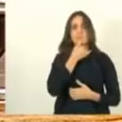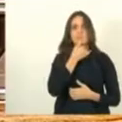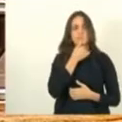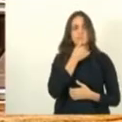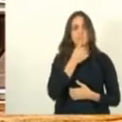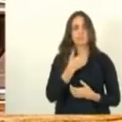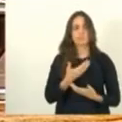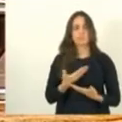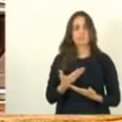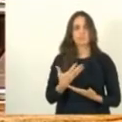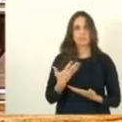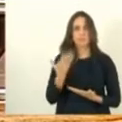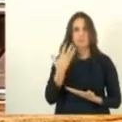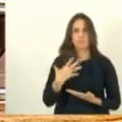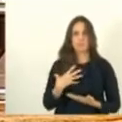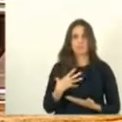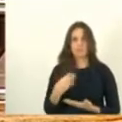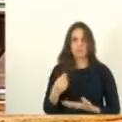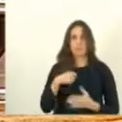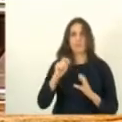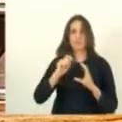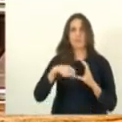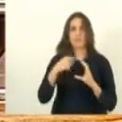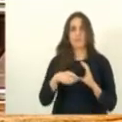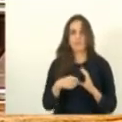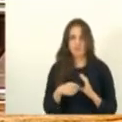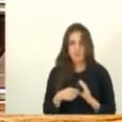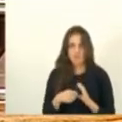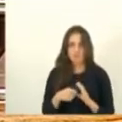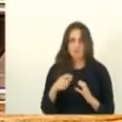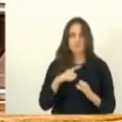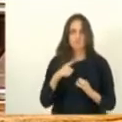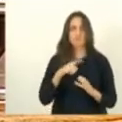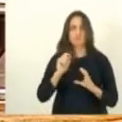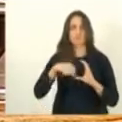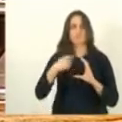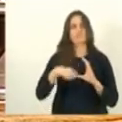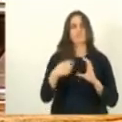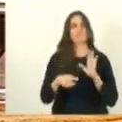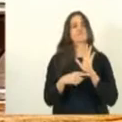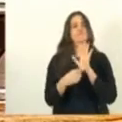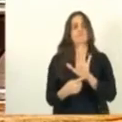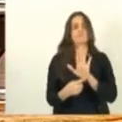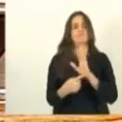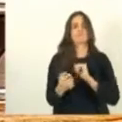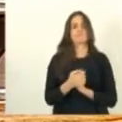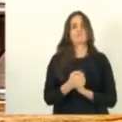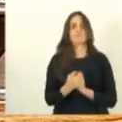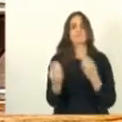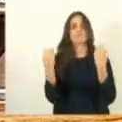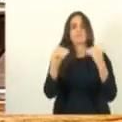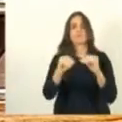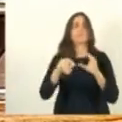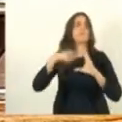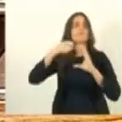ali, ó. E tem um vídeo que é estarrecedor, ela, inclusive, bota um